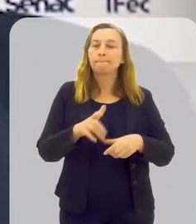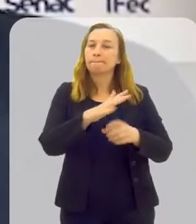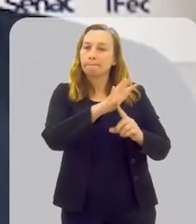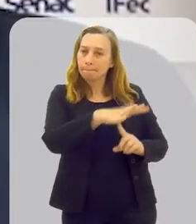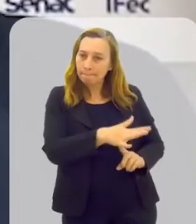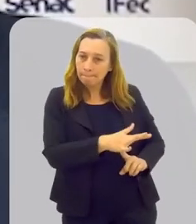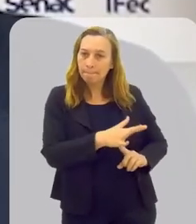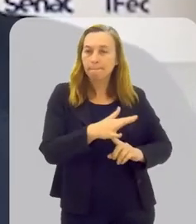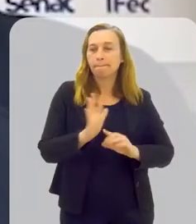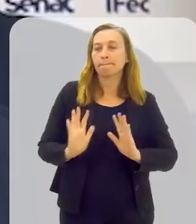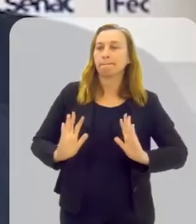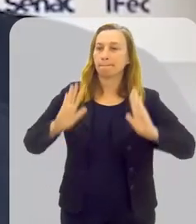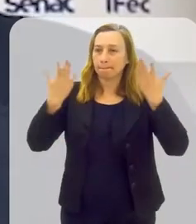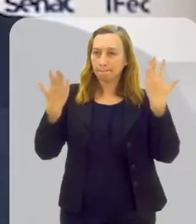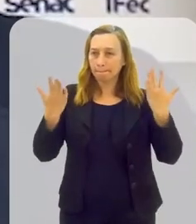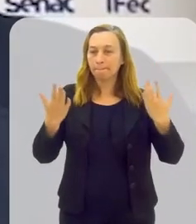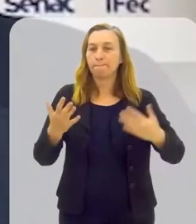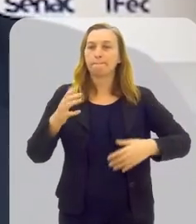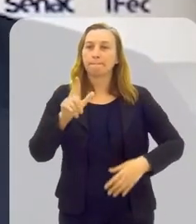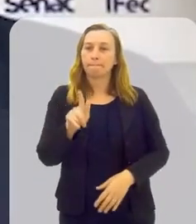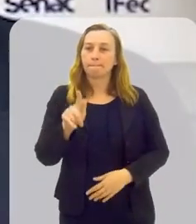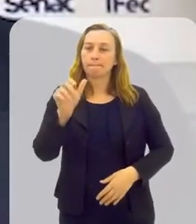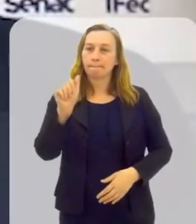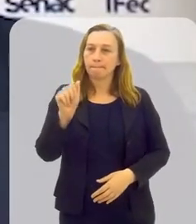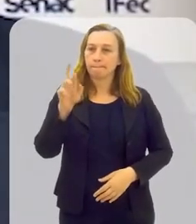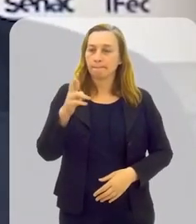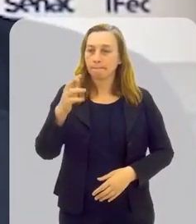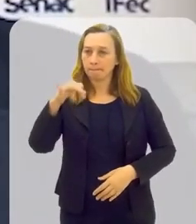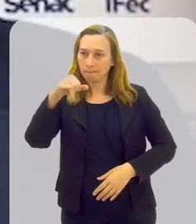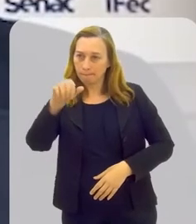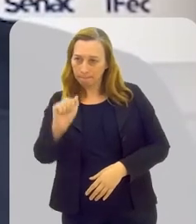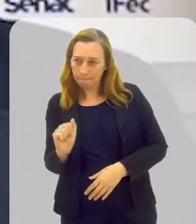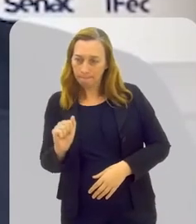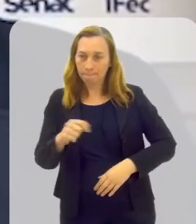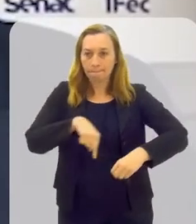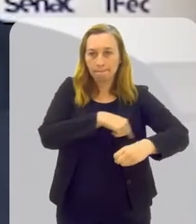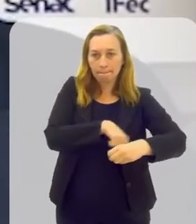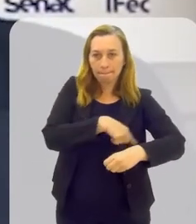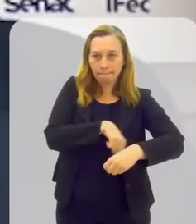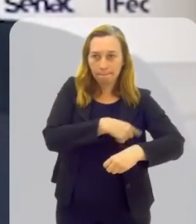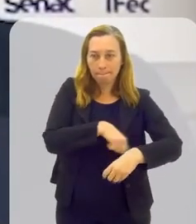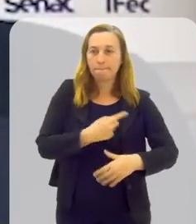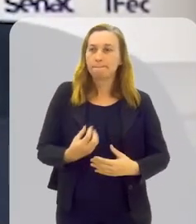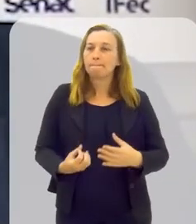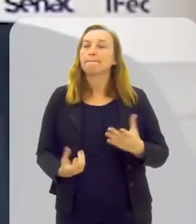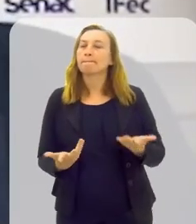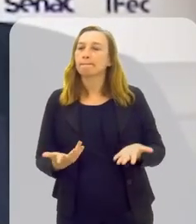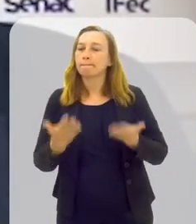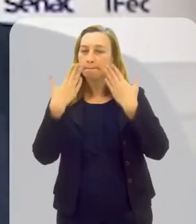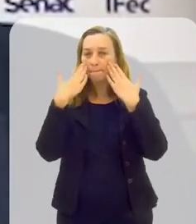locais em feiras em eventos como rio gastronomia dentre outras ações